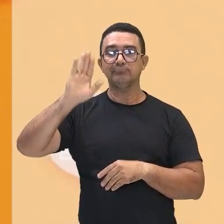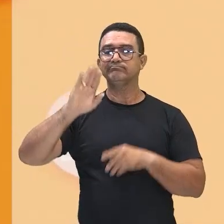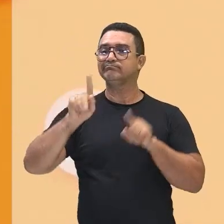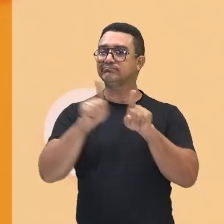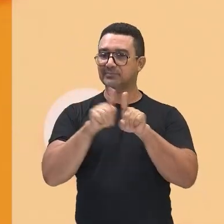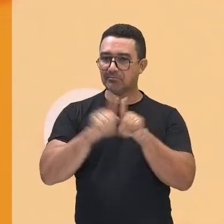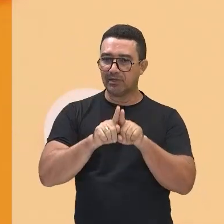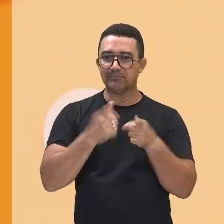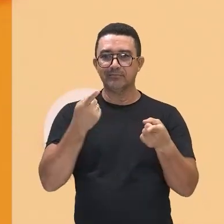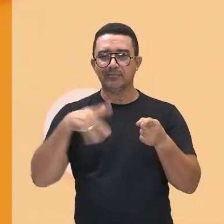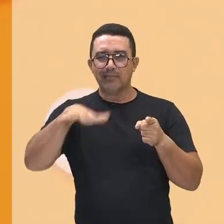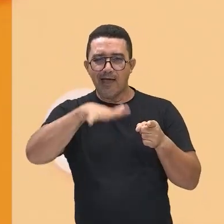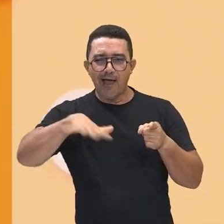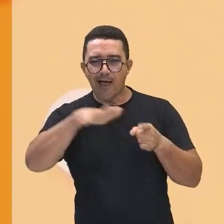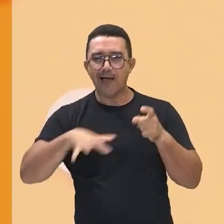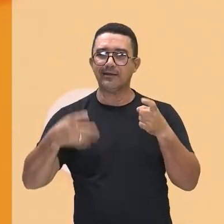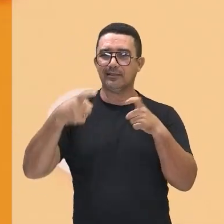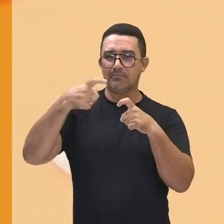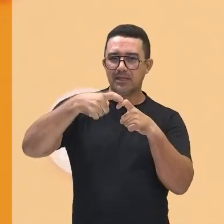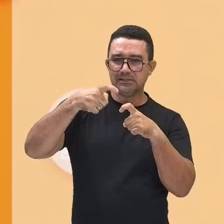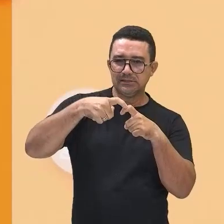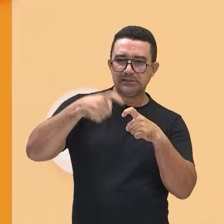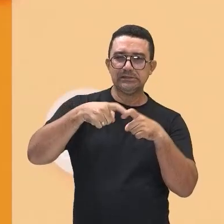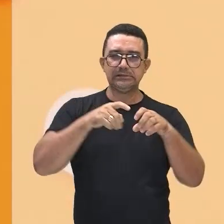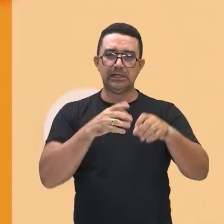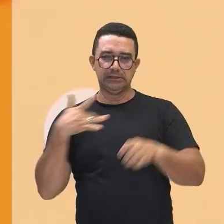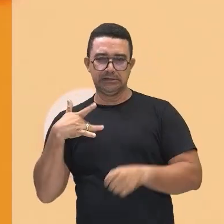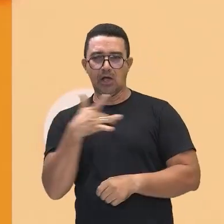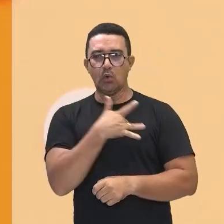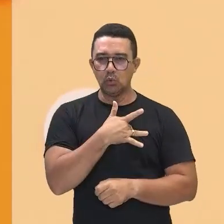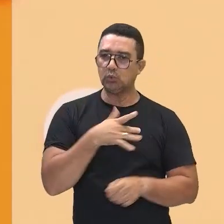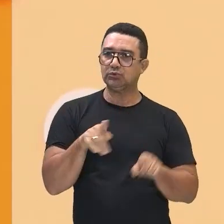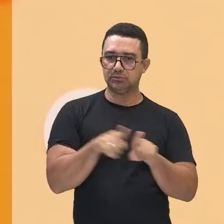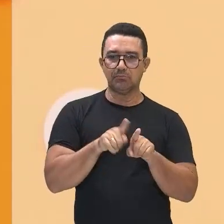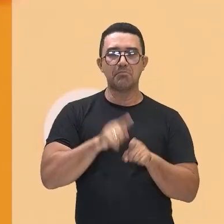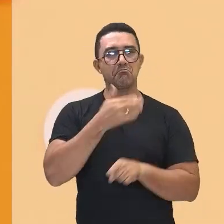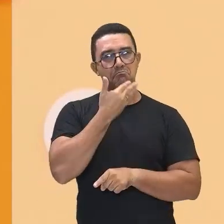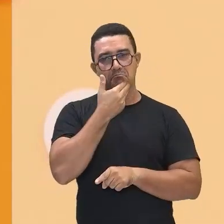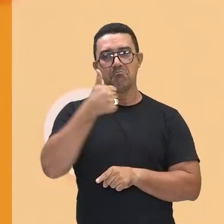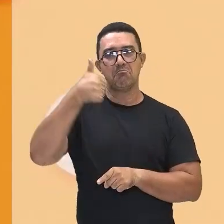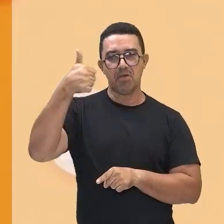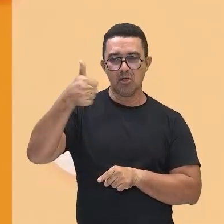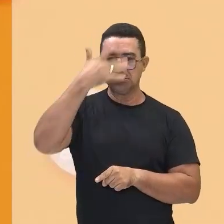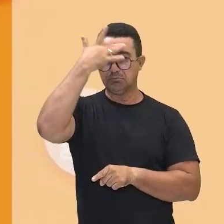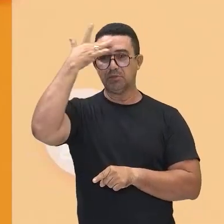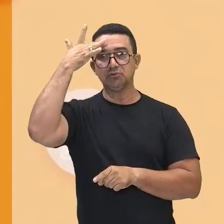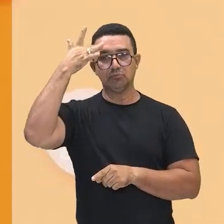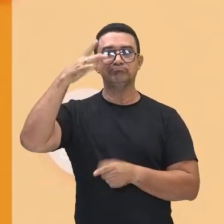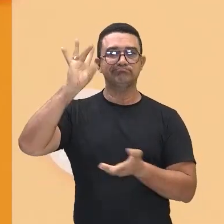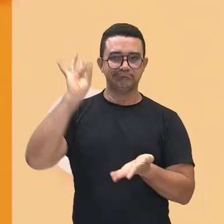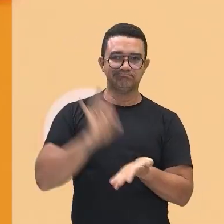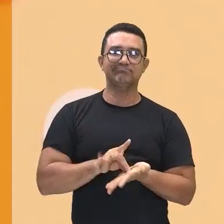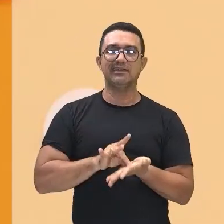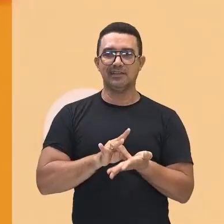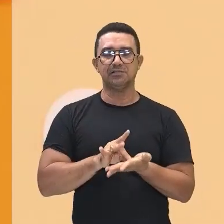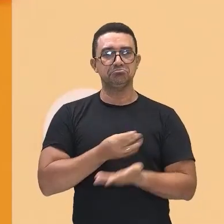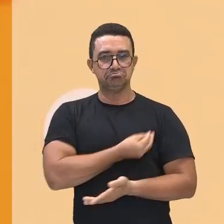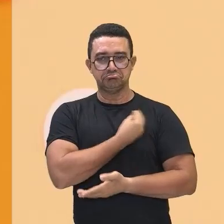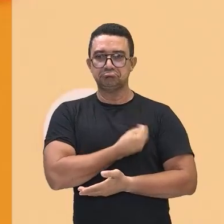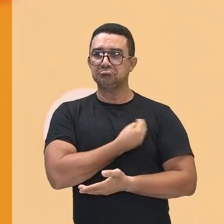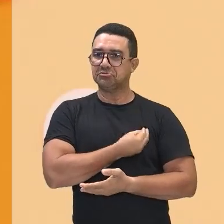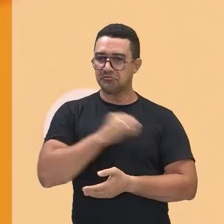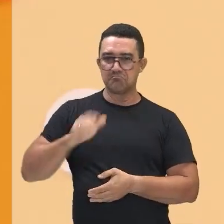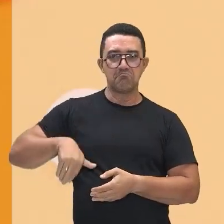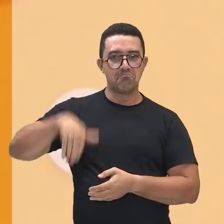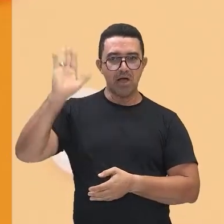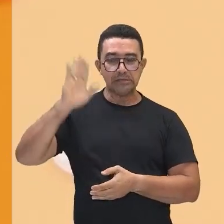está melhorando, né? As pessoas elas estão tendo uma qualidade de vida melhor, então as pessoas elas estão realmente vivendo mais,